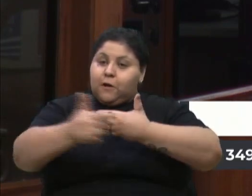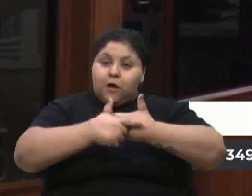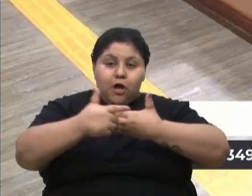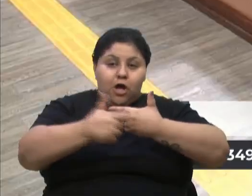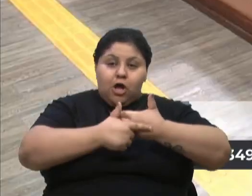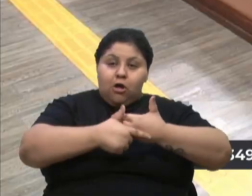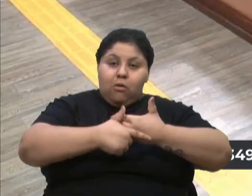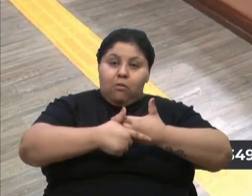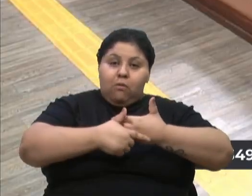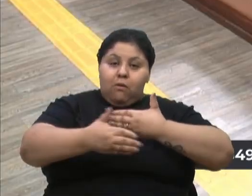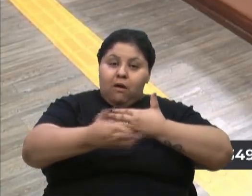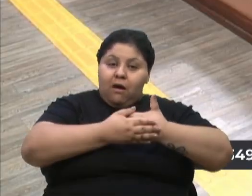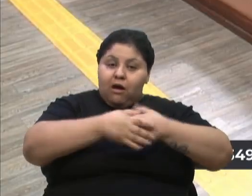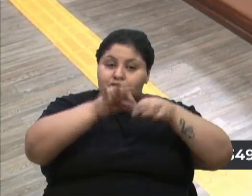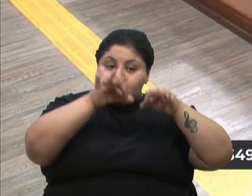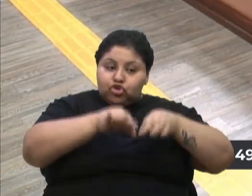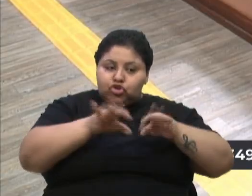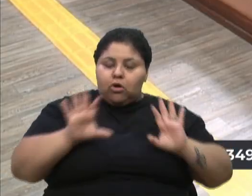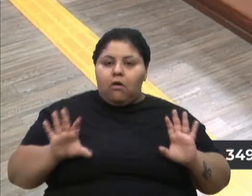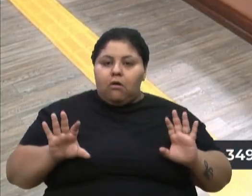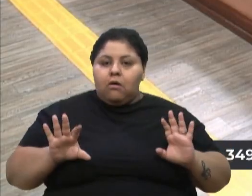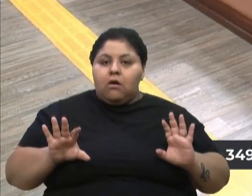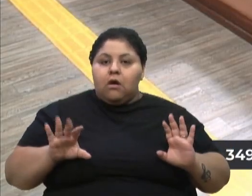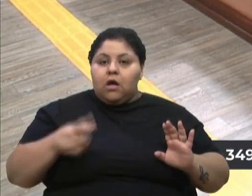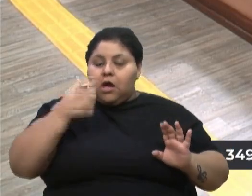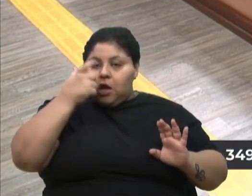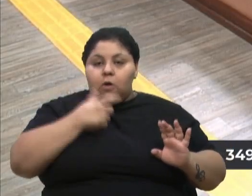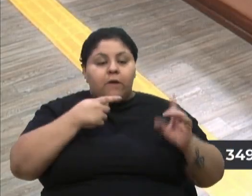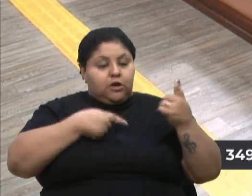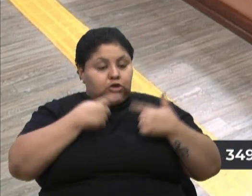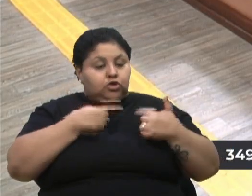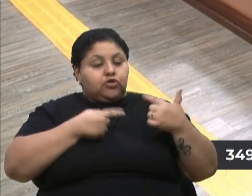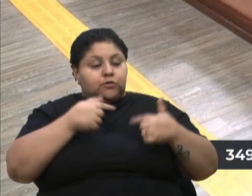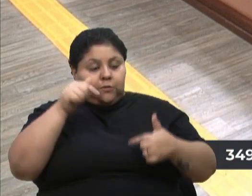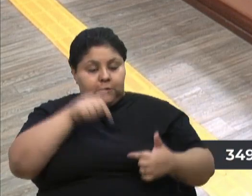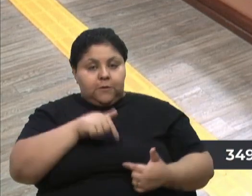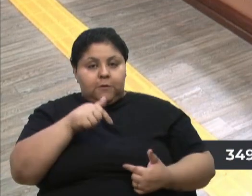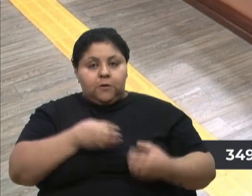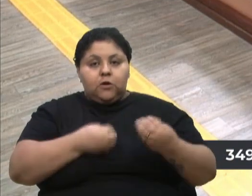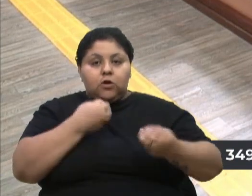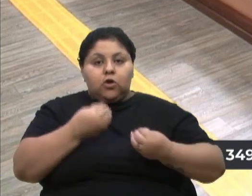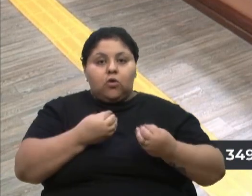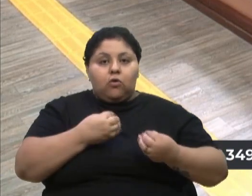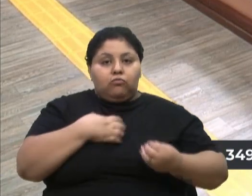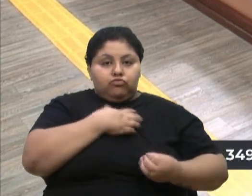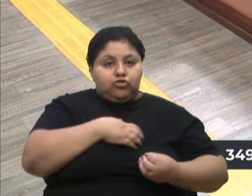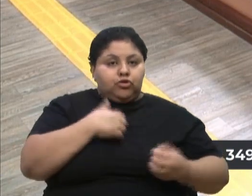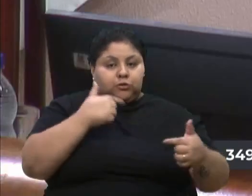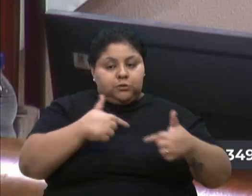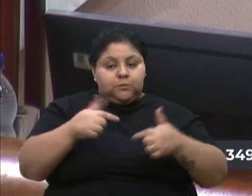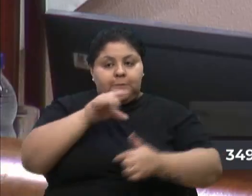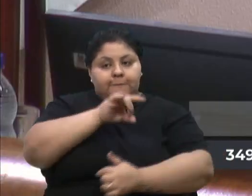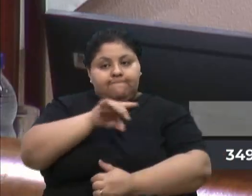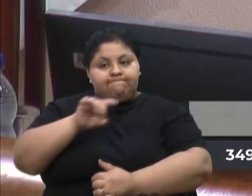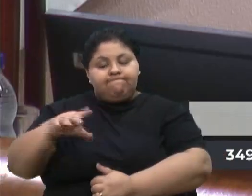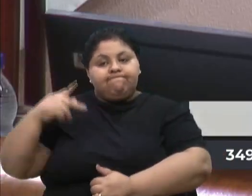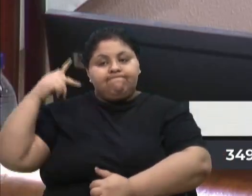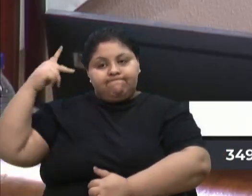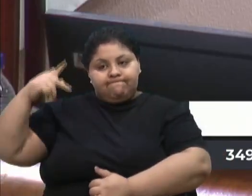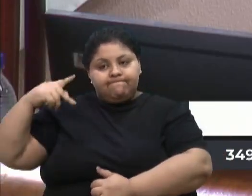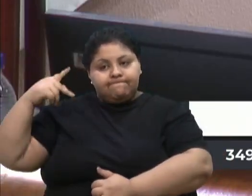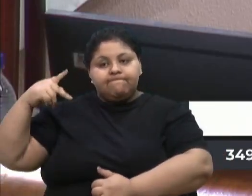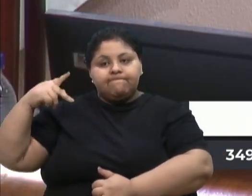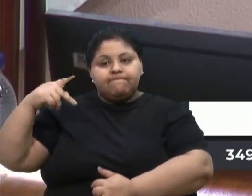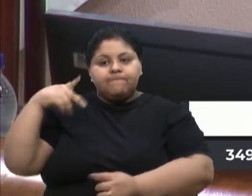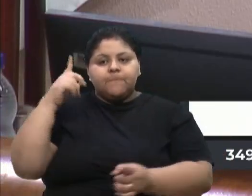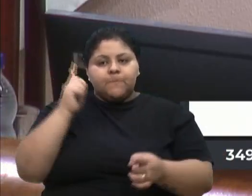acho que o que está em discussão aqui, vereador Scalco, é muito mais a forma de trabalhar de cada um, de cada vereador.